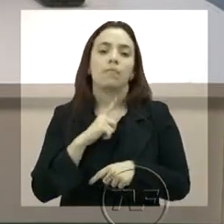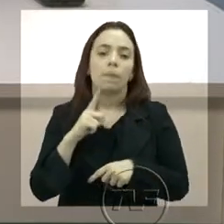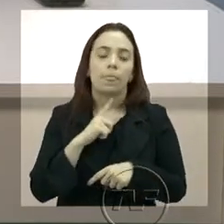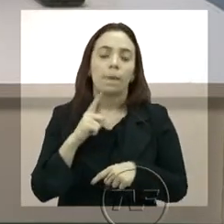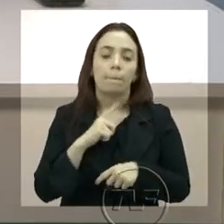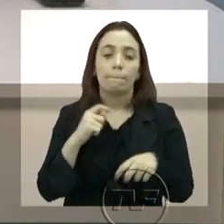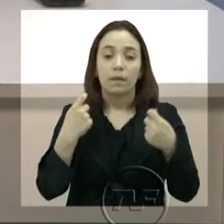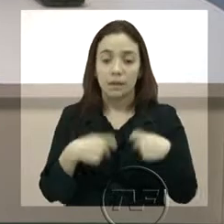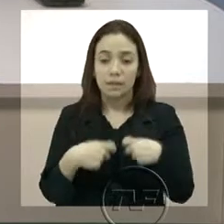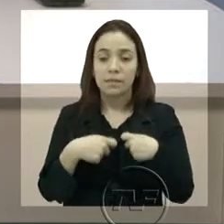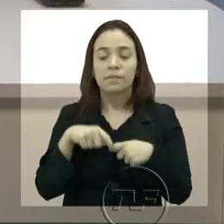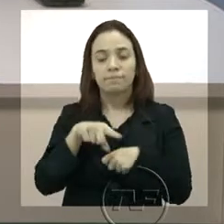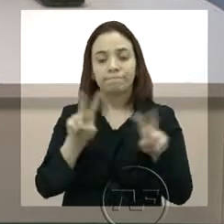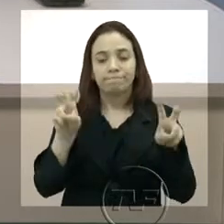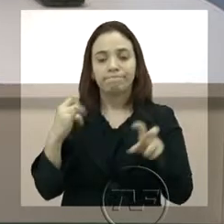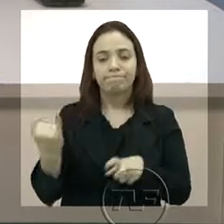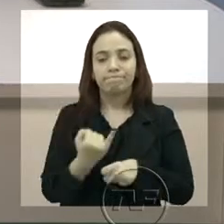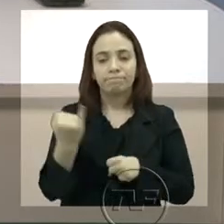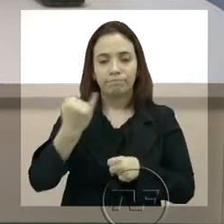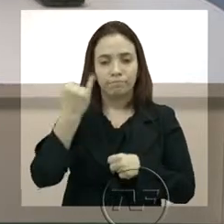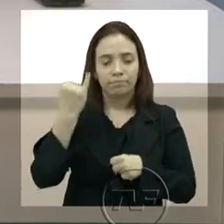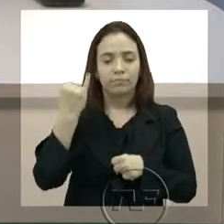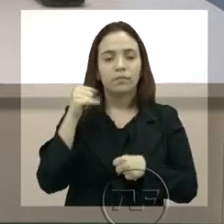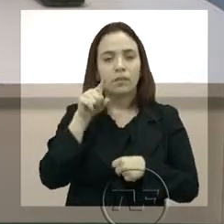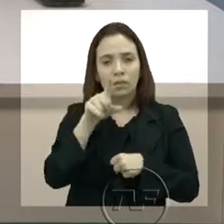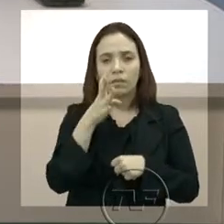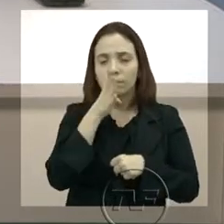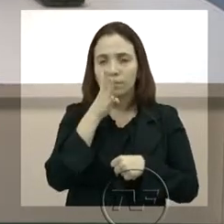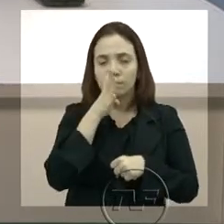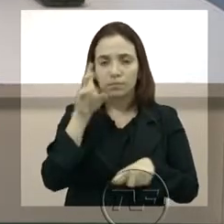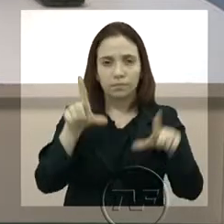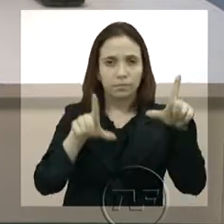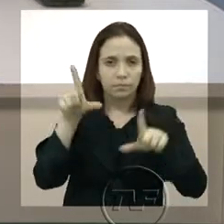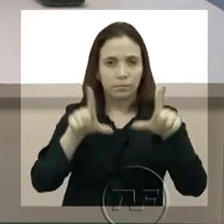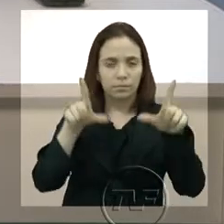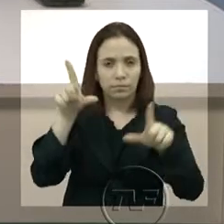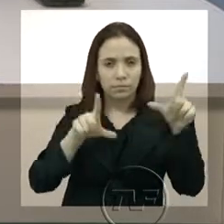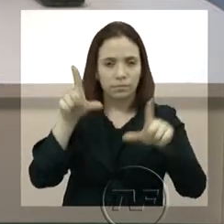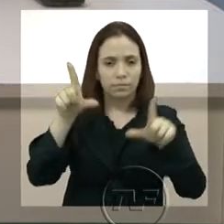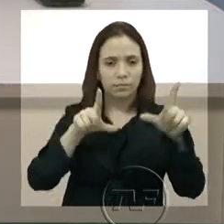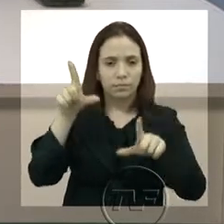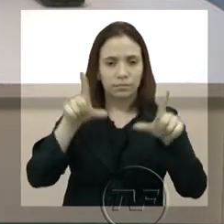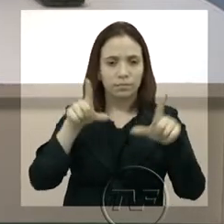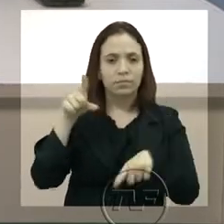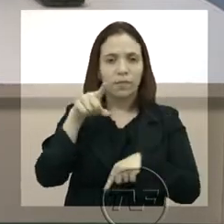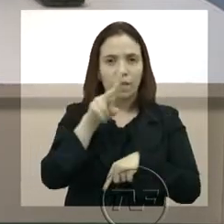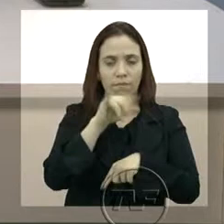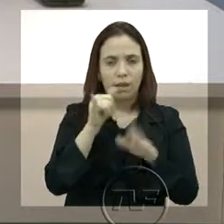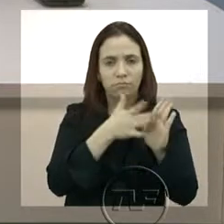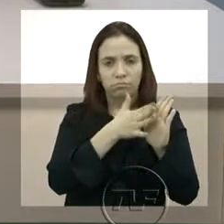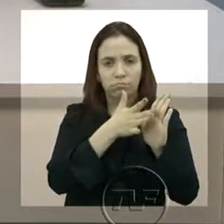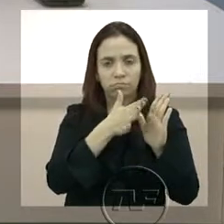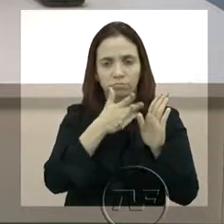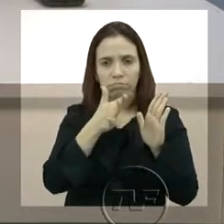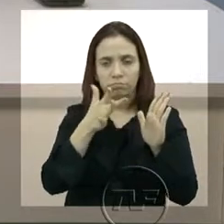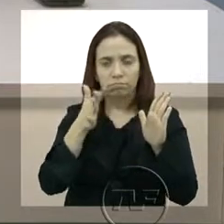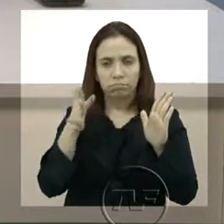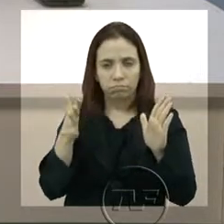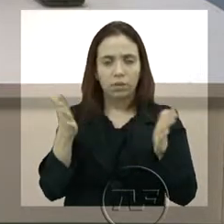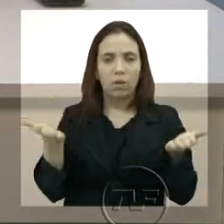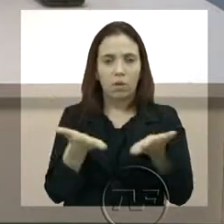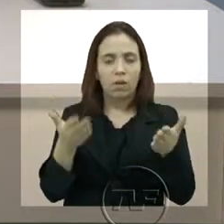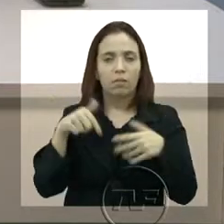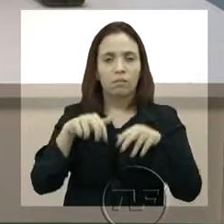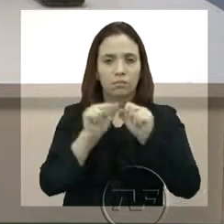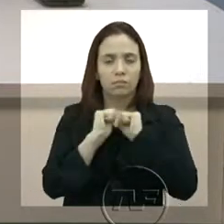elas tratam, e é muito importante que você acompanhe esta matéria que nós vamos mostrar agora, em que a